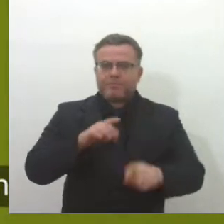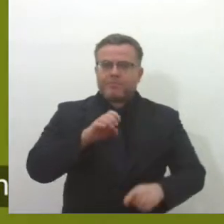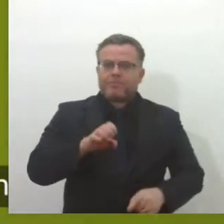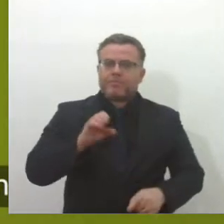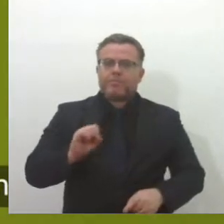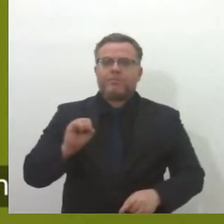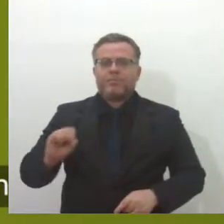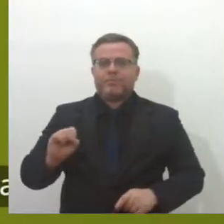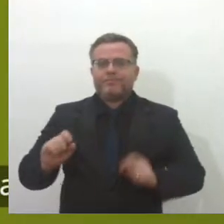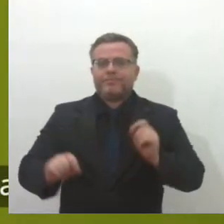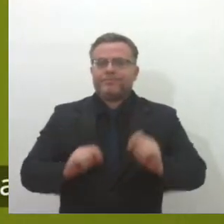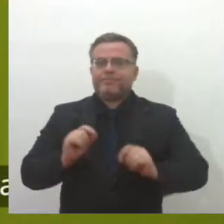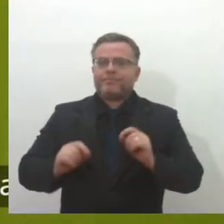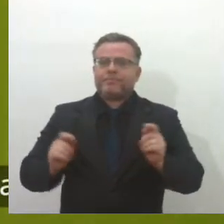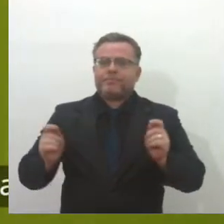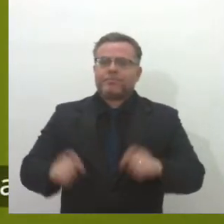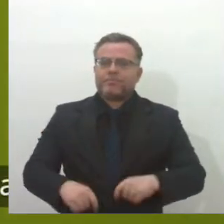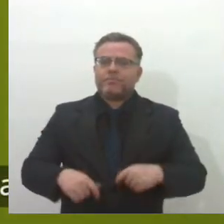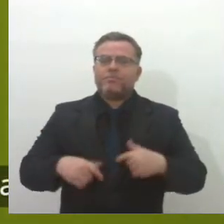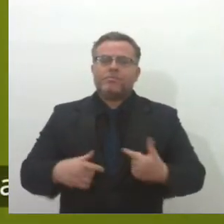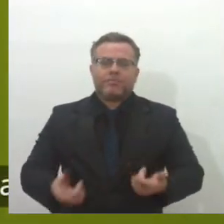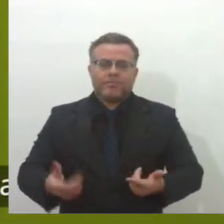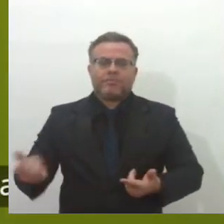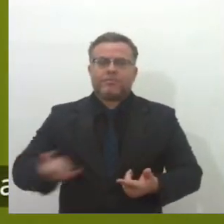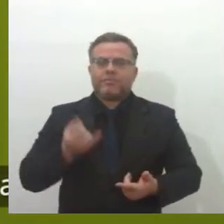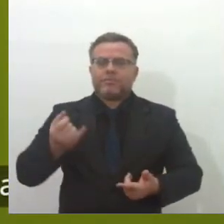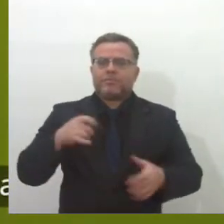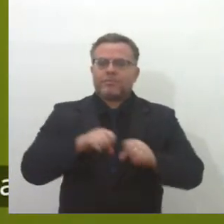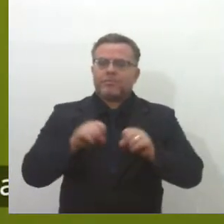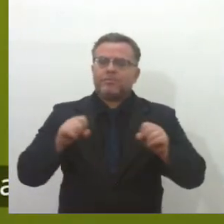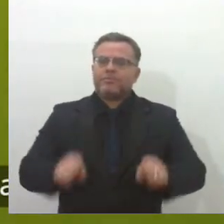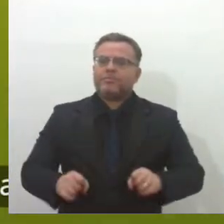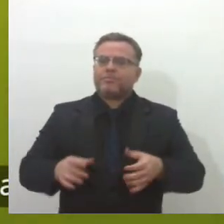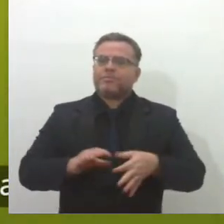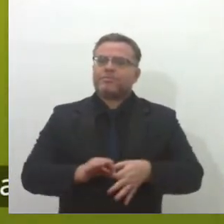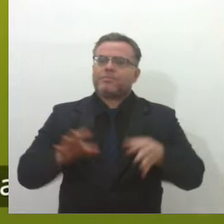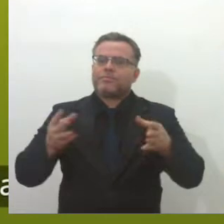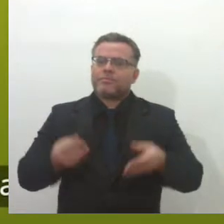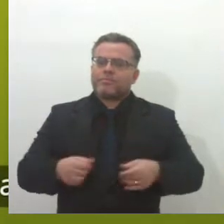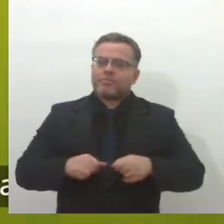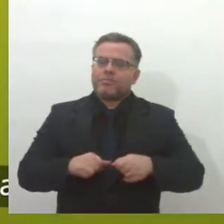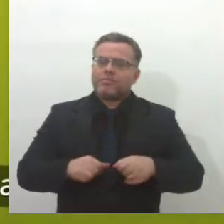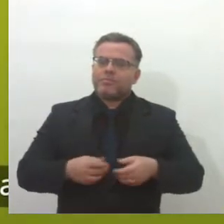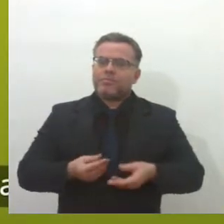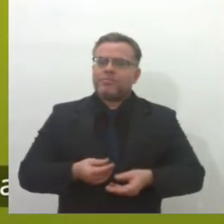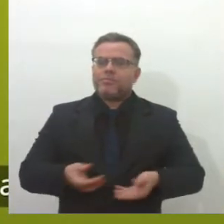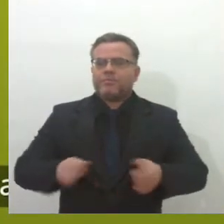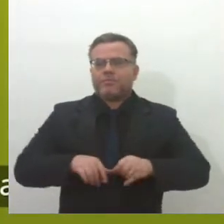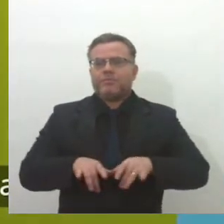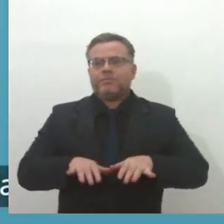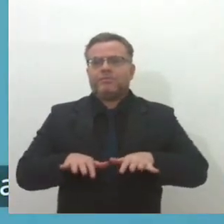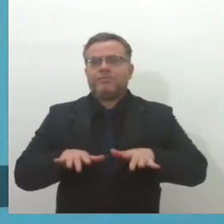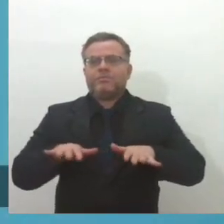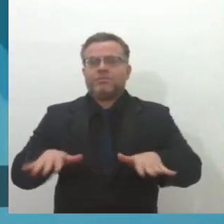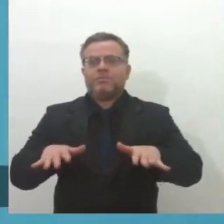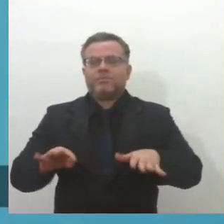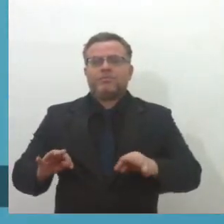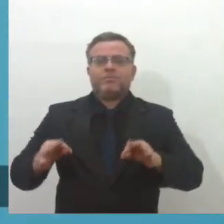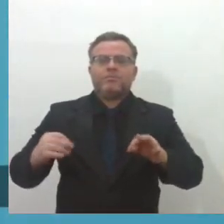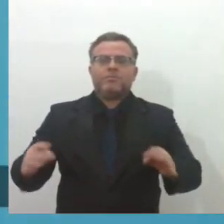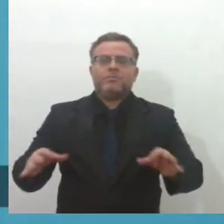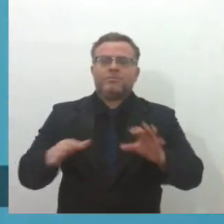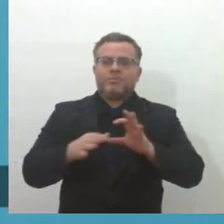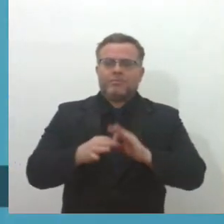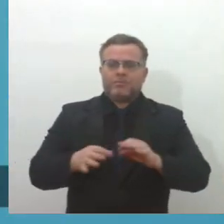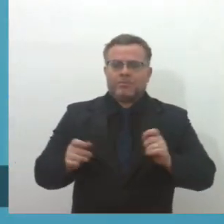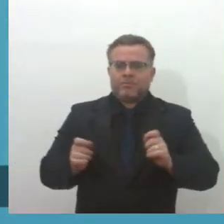são importantes para manter as condições de geração e transmissão de energia no Sistema Interligado Nacional. Também está na